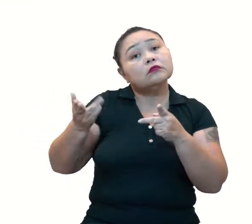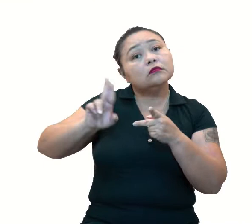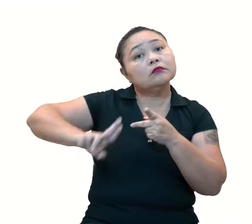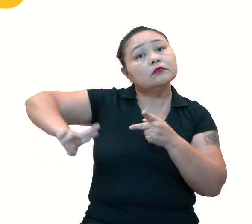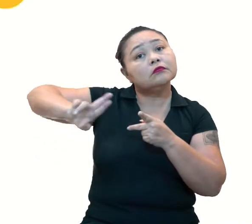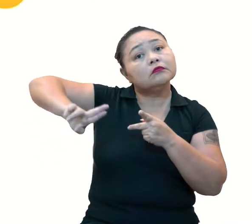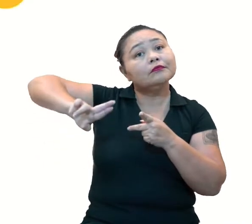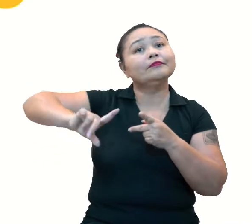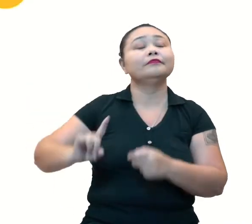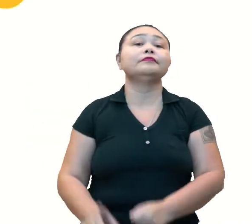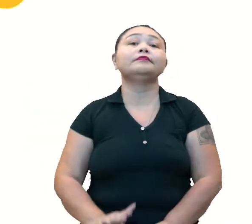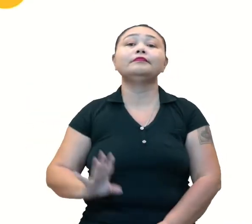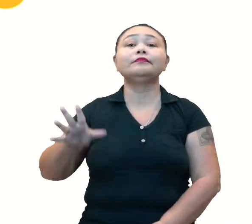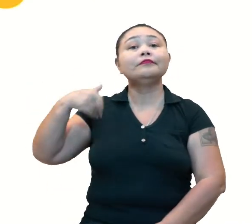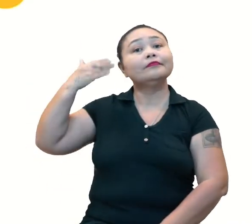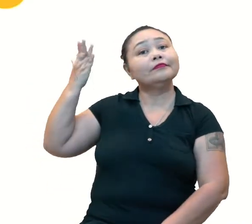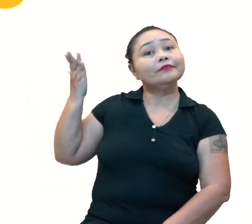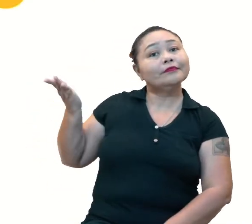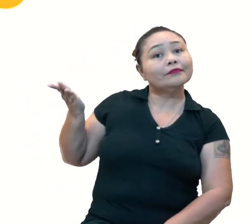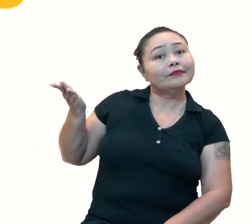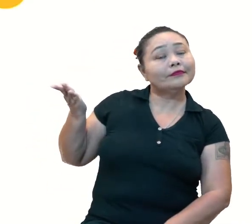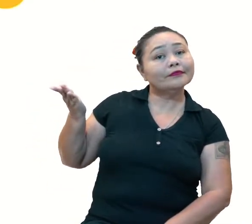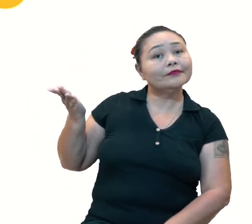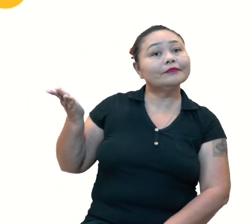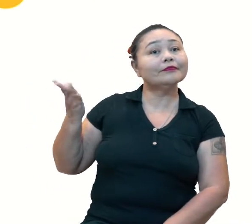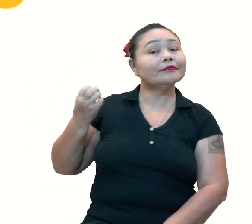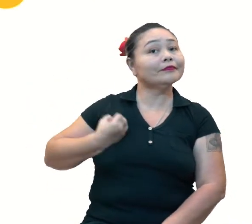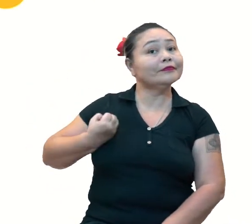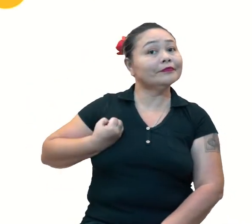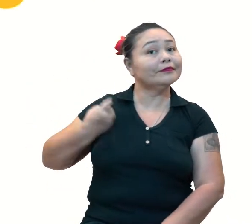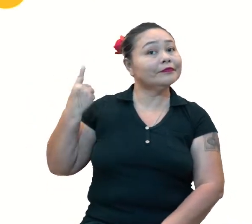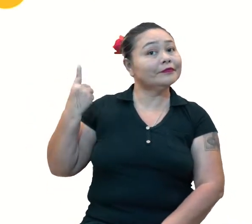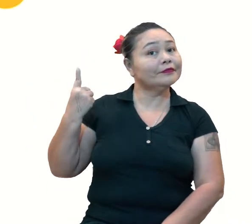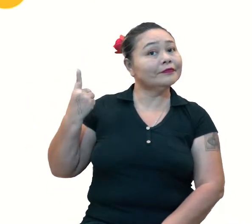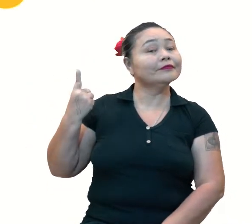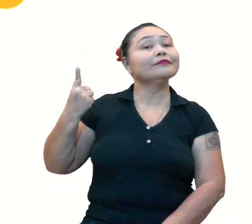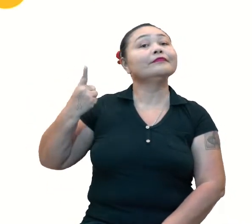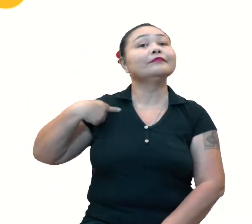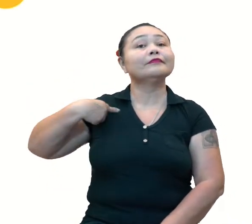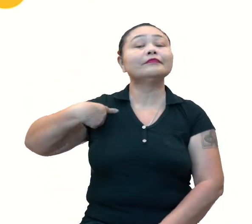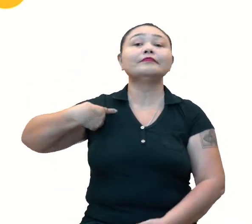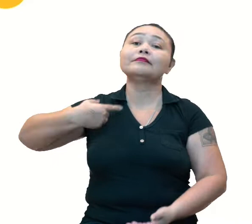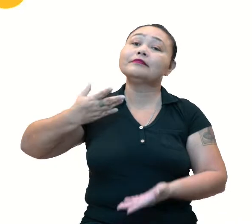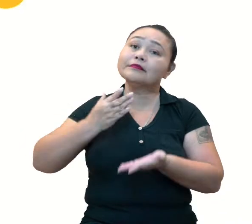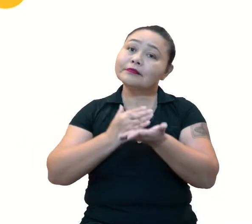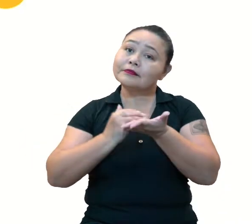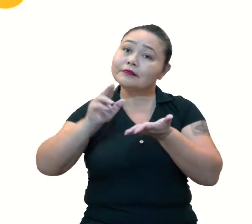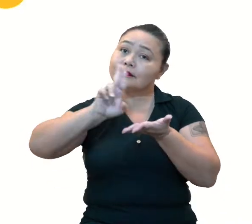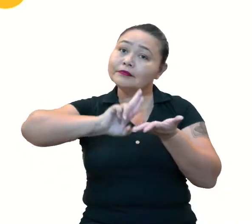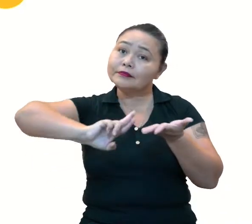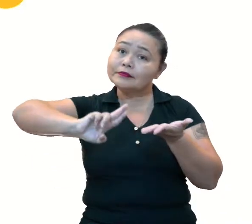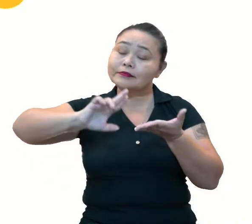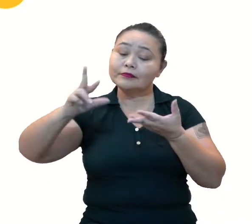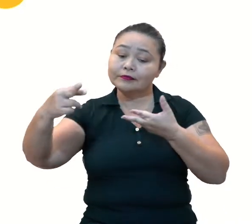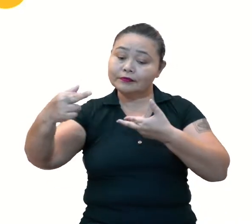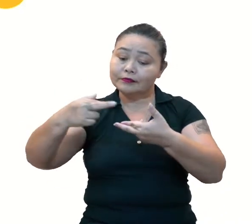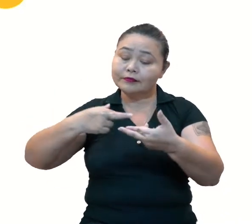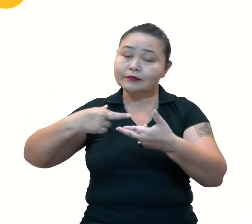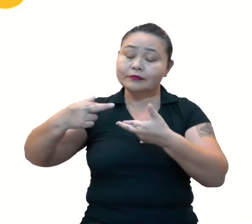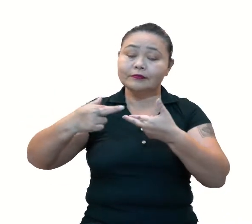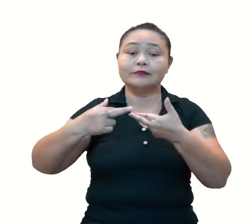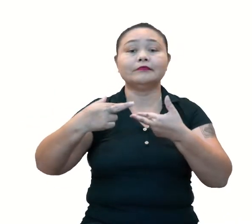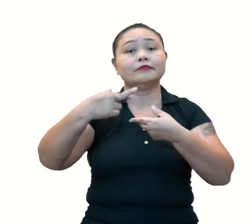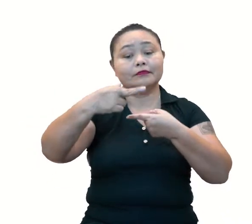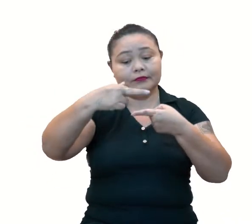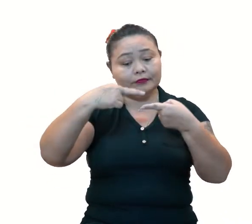aplicações. Saindo da cartola mágica, nosso 1 traz aí a parte de aplicações, então, das relações, das razões